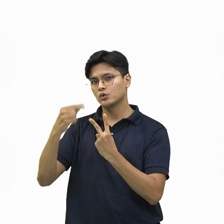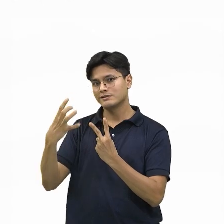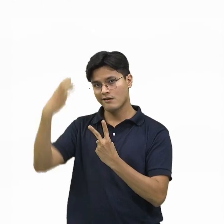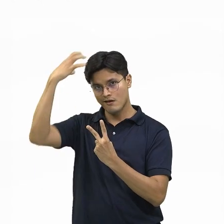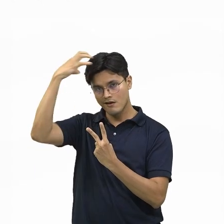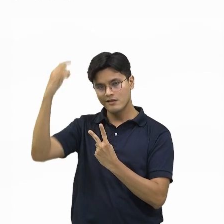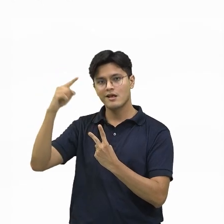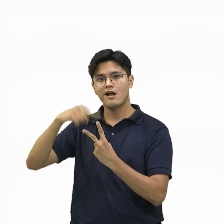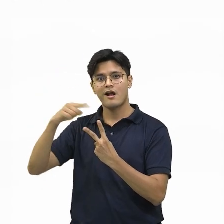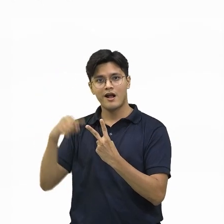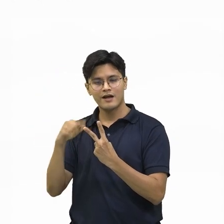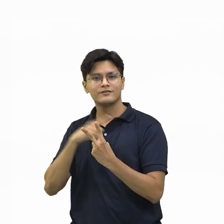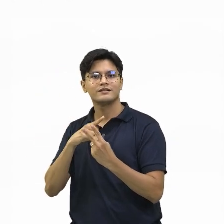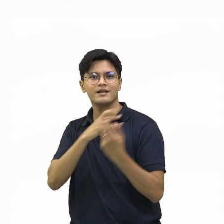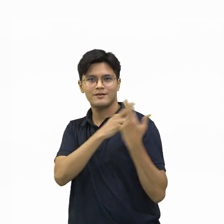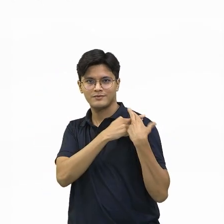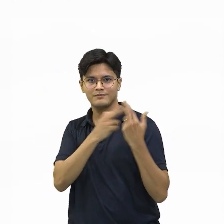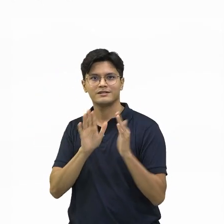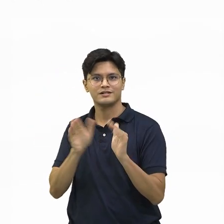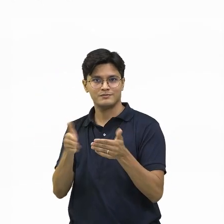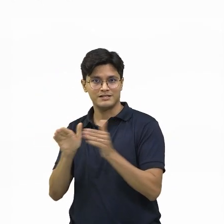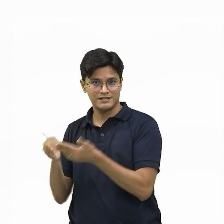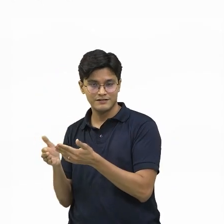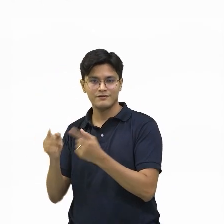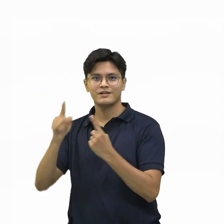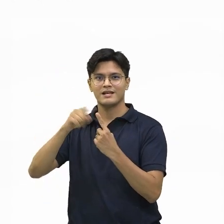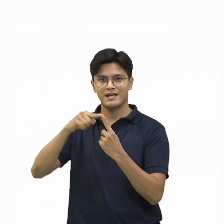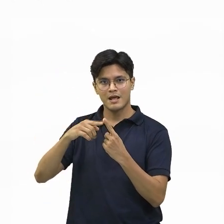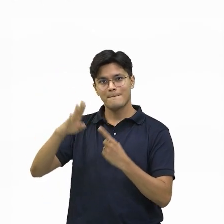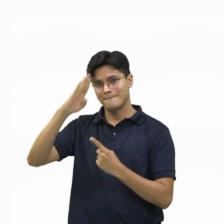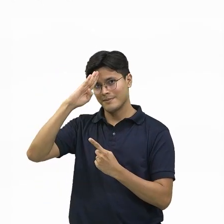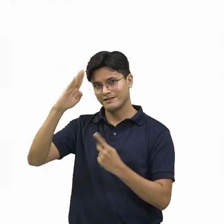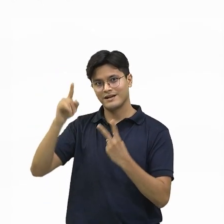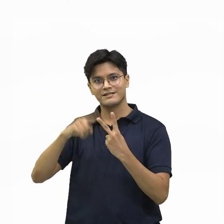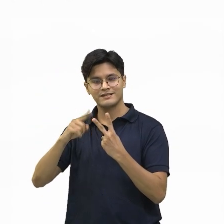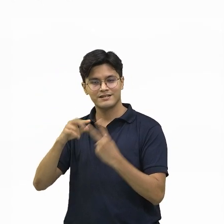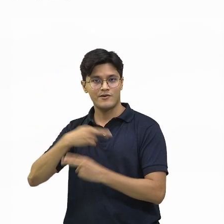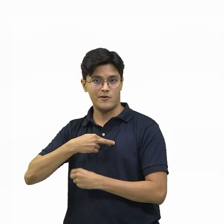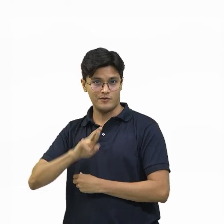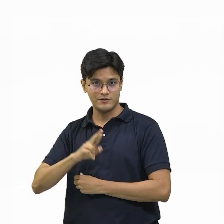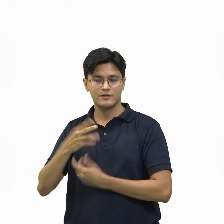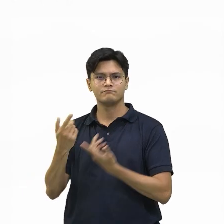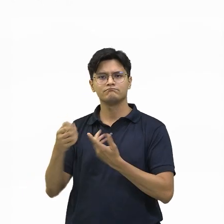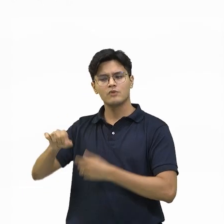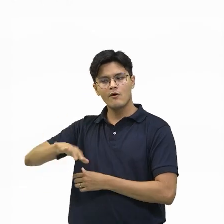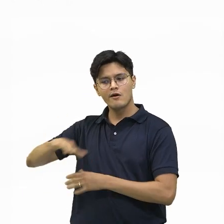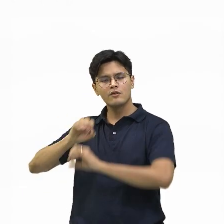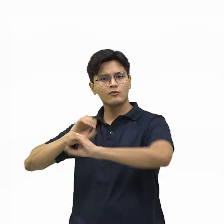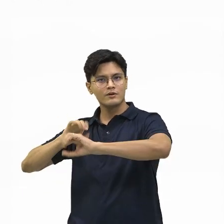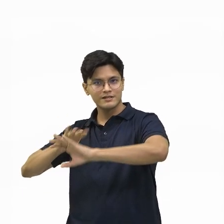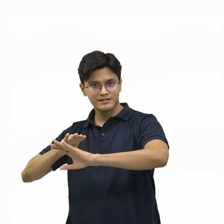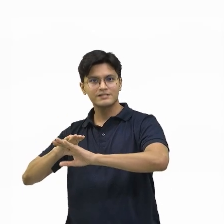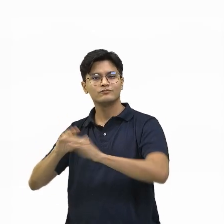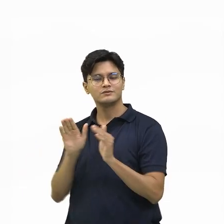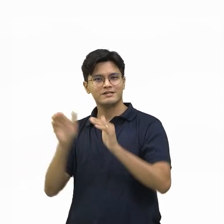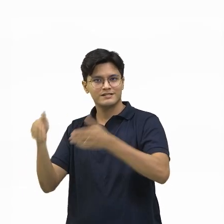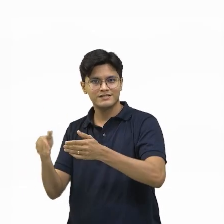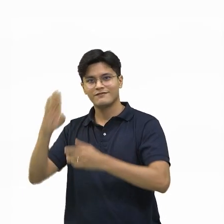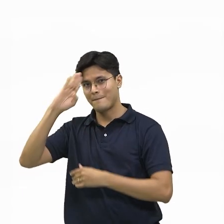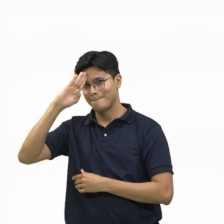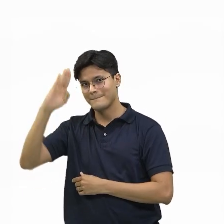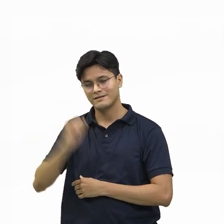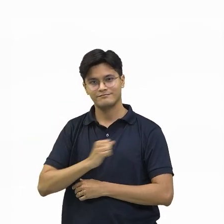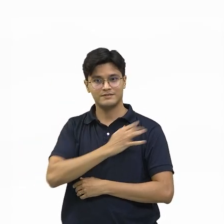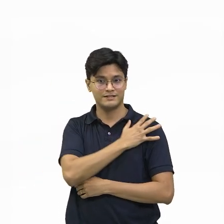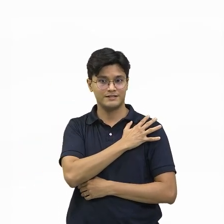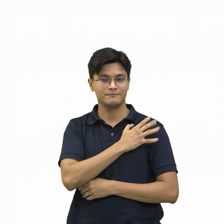com a função religiosa, enquanto a educação era uma educação militarizada. Já